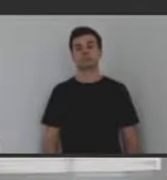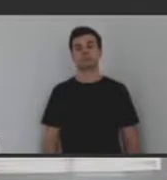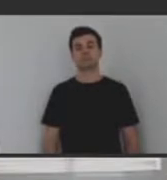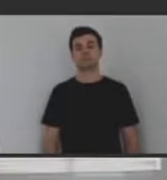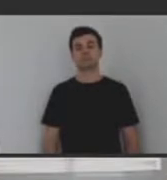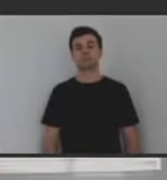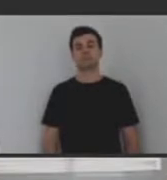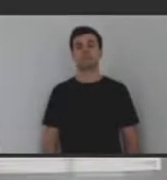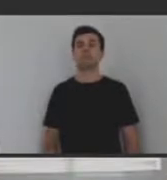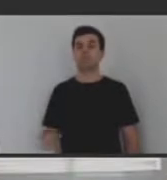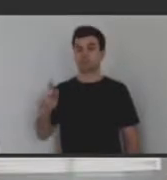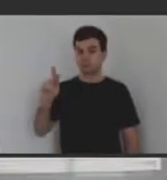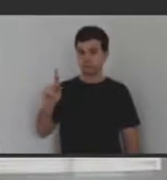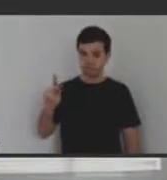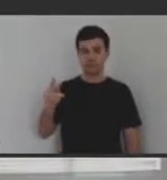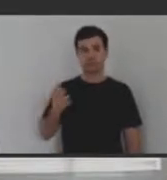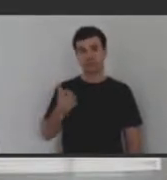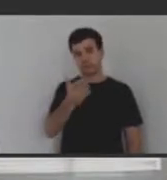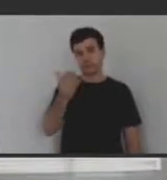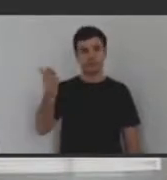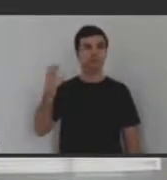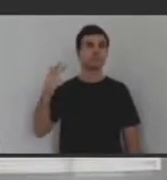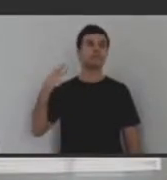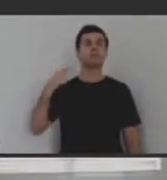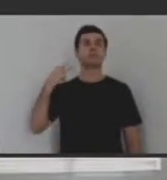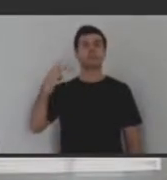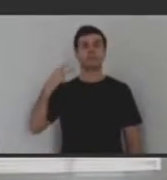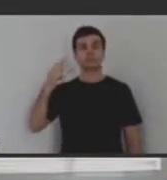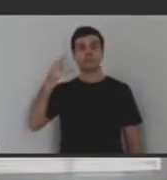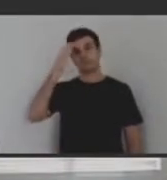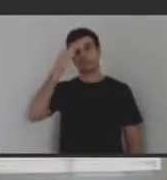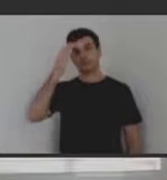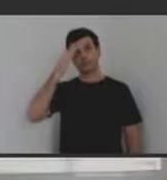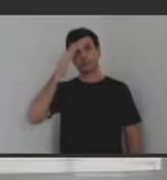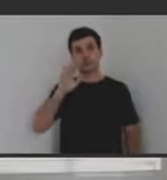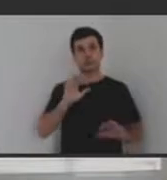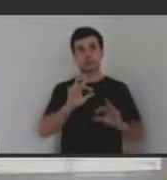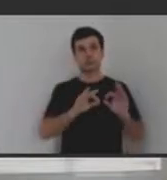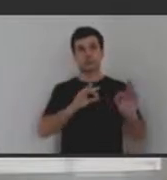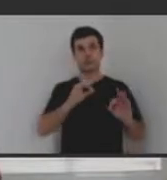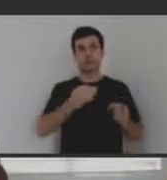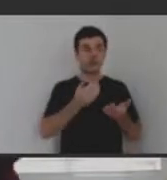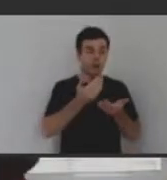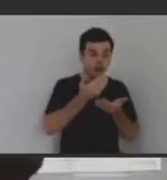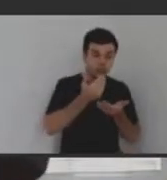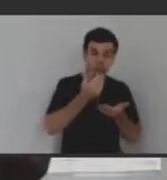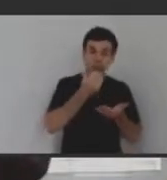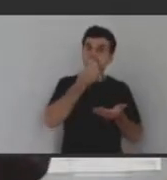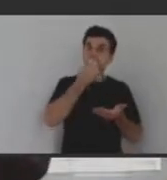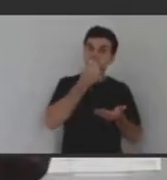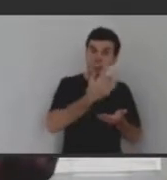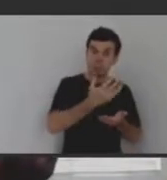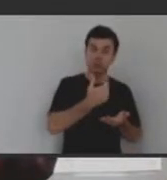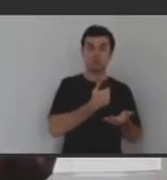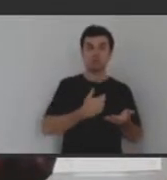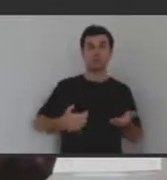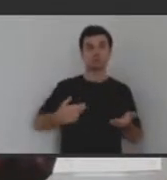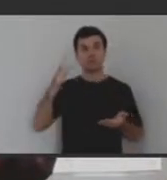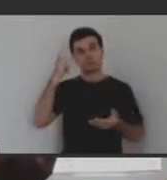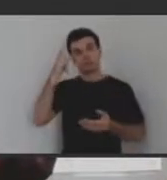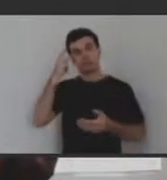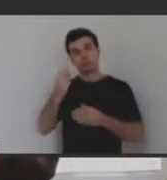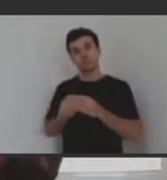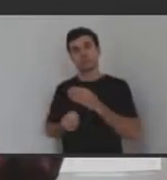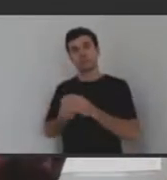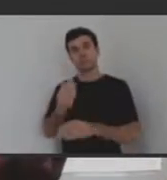Senhor presidente, senhores vereadores, tendo em vista que o programa Bom Prato do governo do Estado de São Paulo foi criado em dezembro de 2000, com o